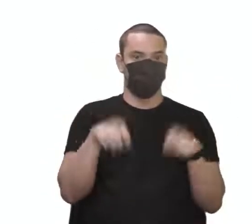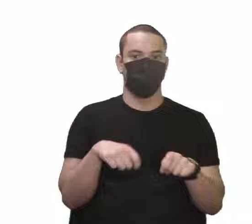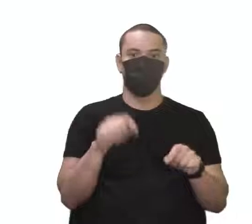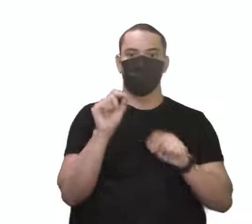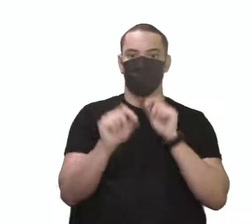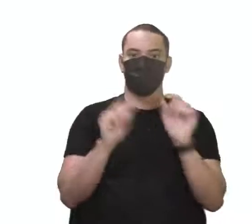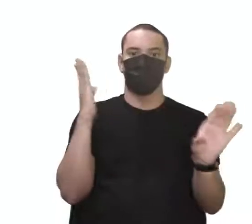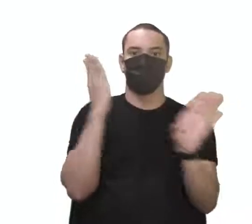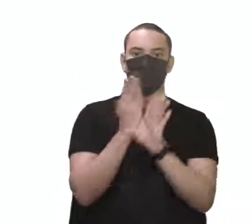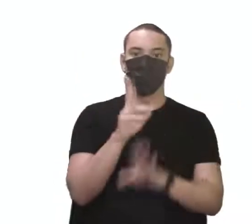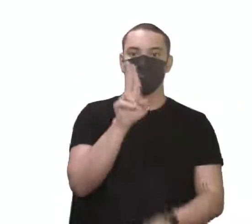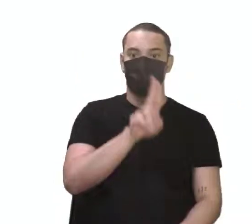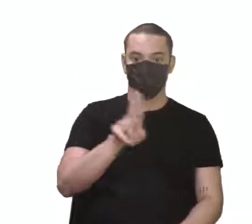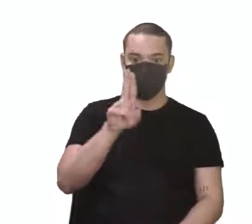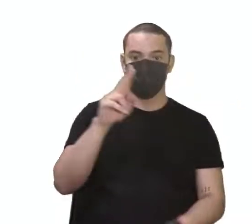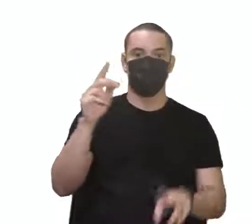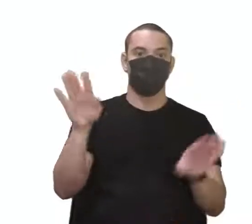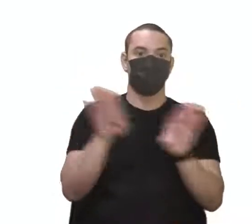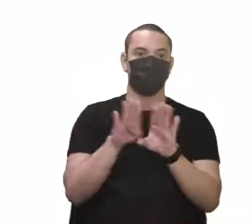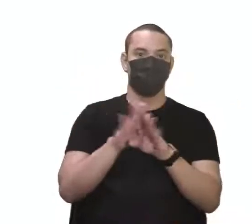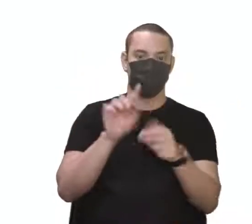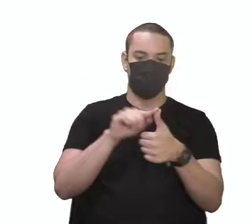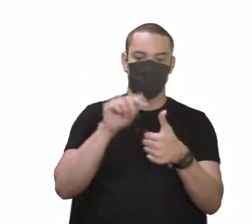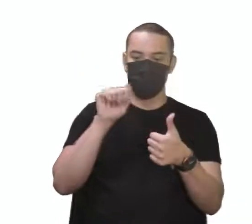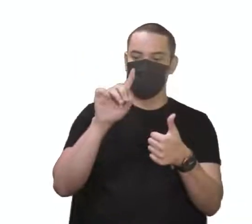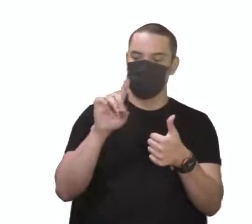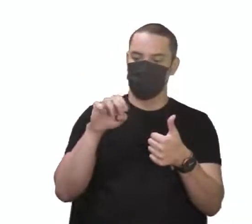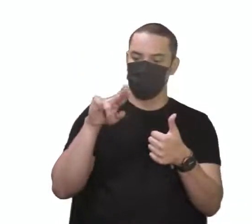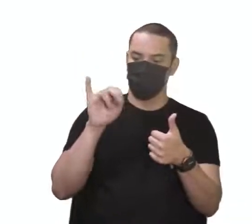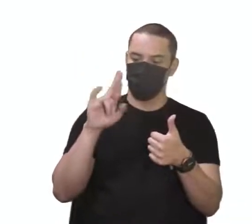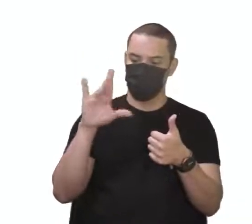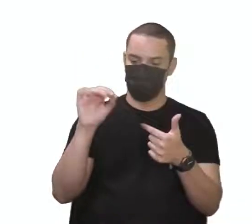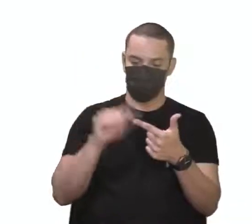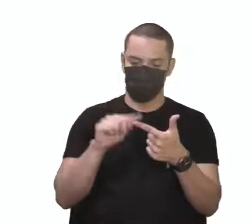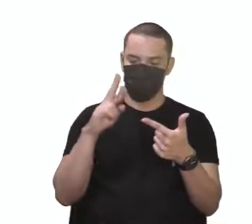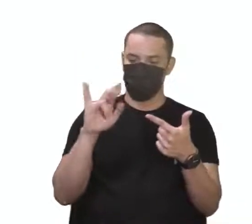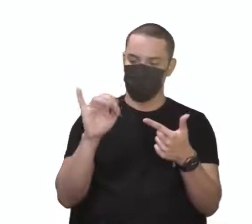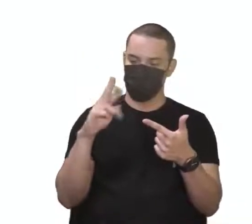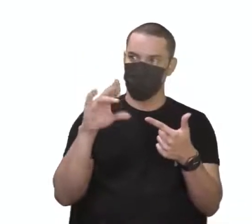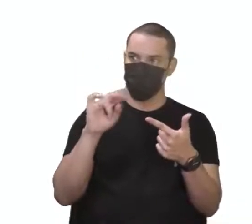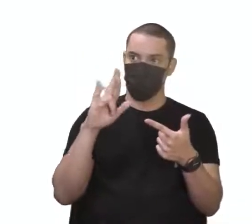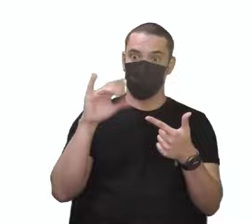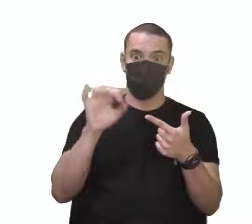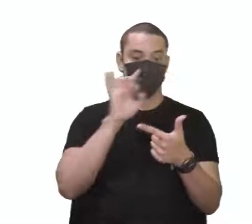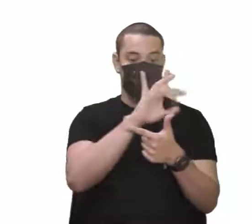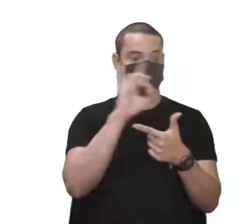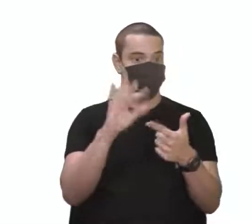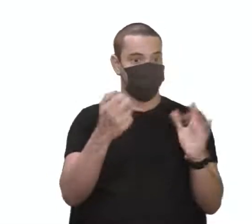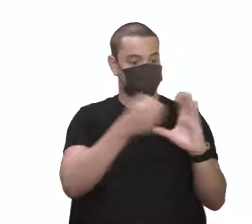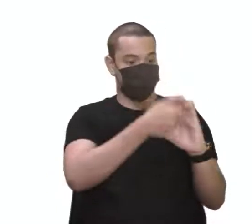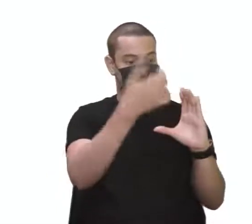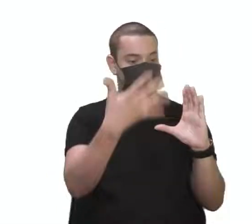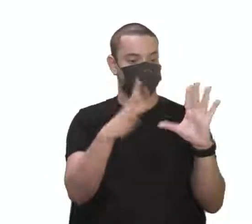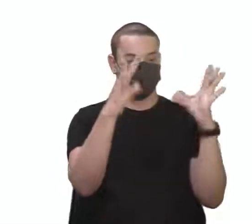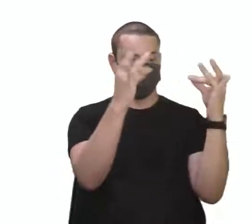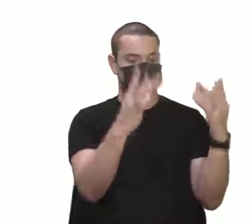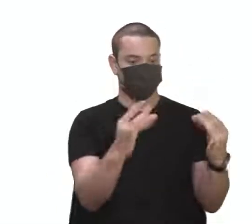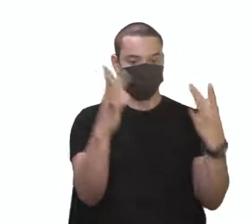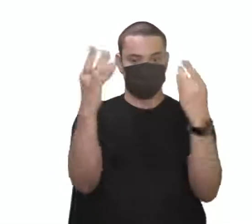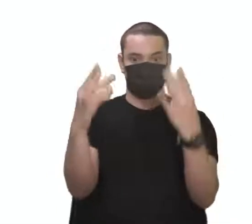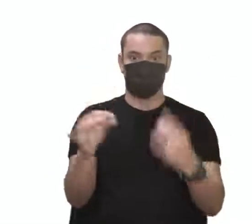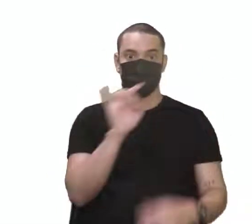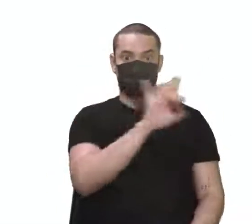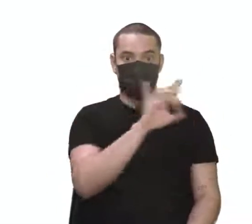desses vetores virais, que a gente falou sobre os adenovírus, falamos sobre os retrovírus, cada um deles tem uma característica específica e cada um deles